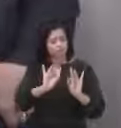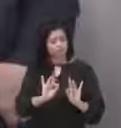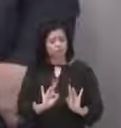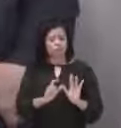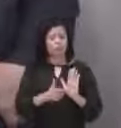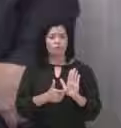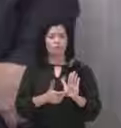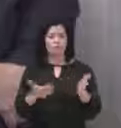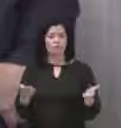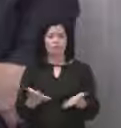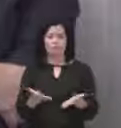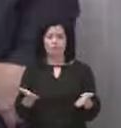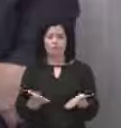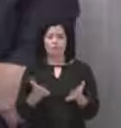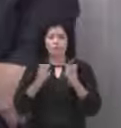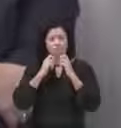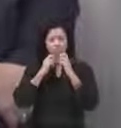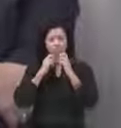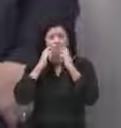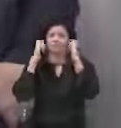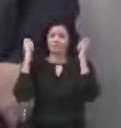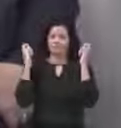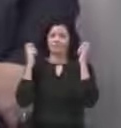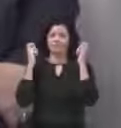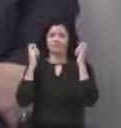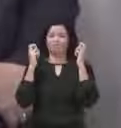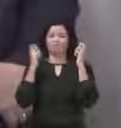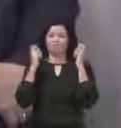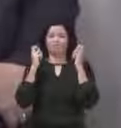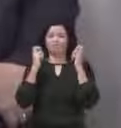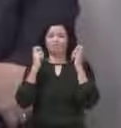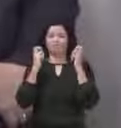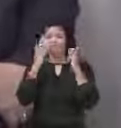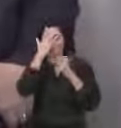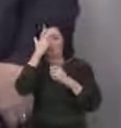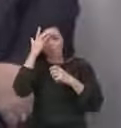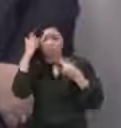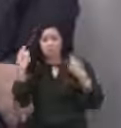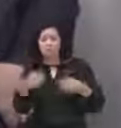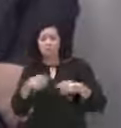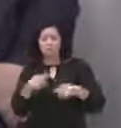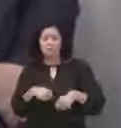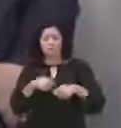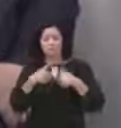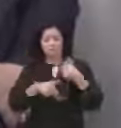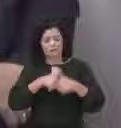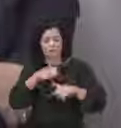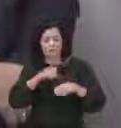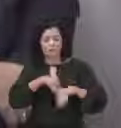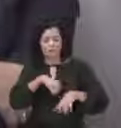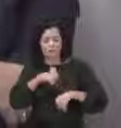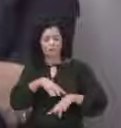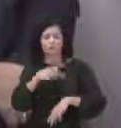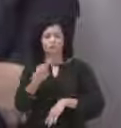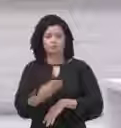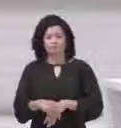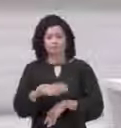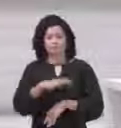hoje, extremamente vexatória e humilhante para aqueles que precisam do serviço da educação nos municípios. Muito obrigado, hein?